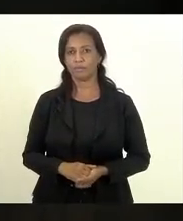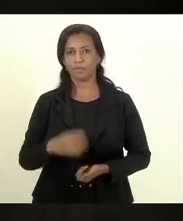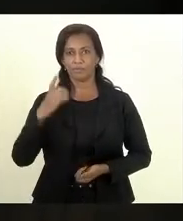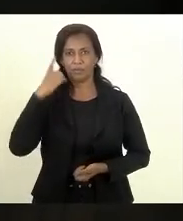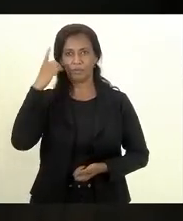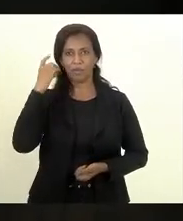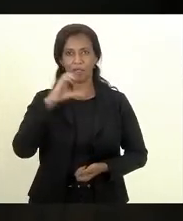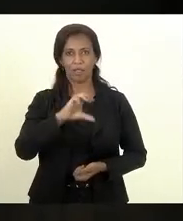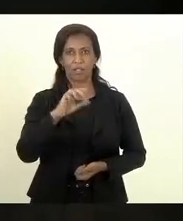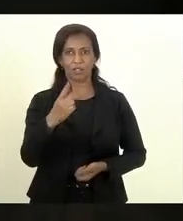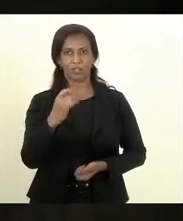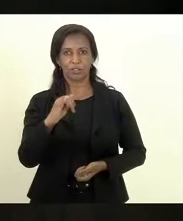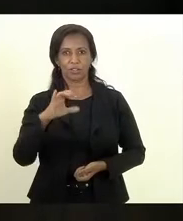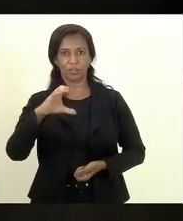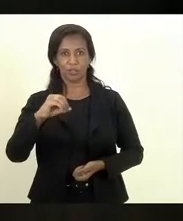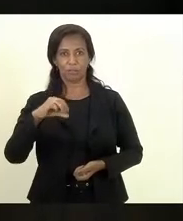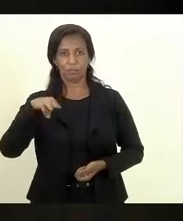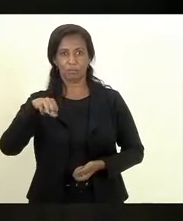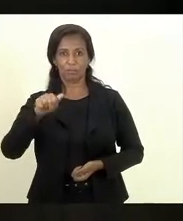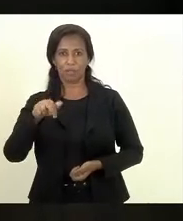Deputado Chico Machado.